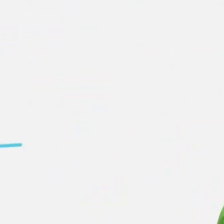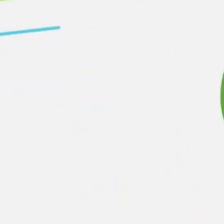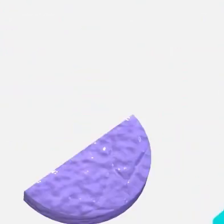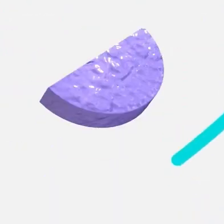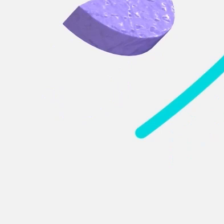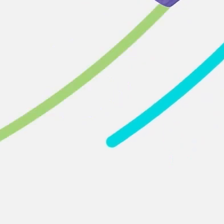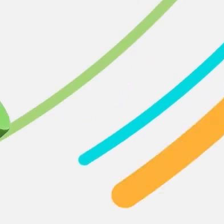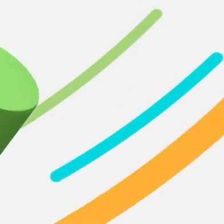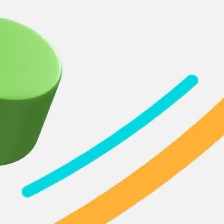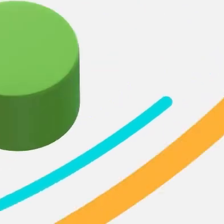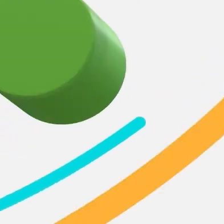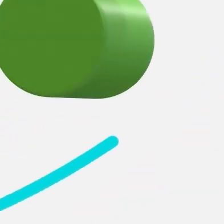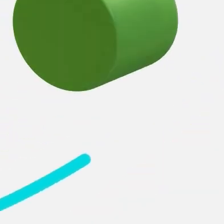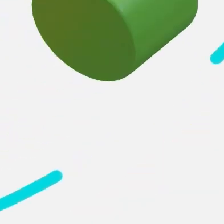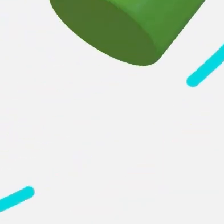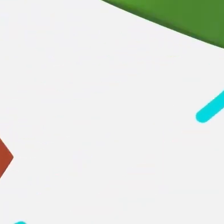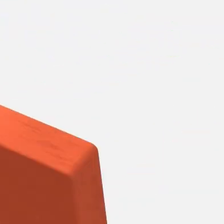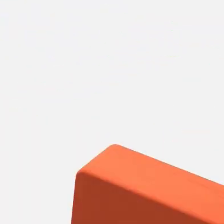Música